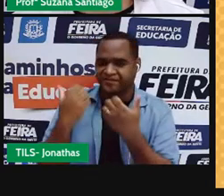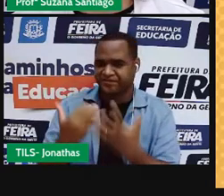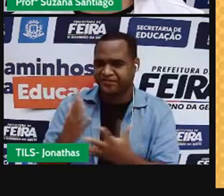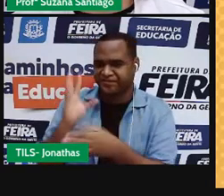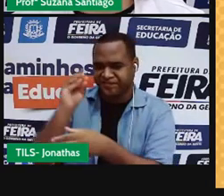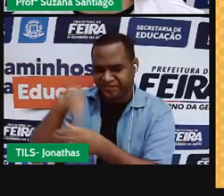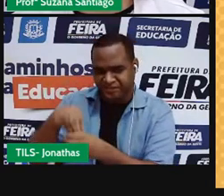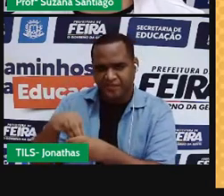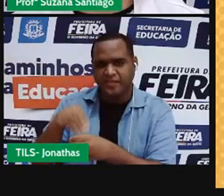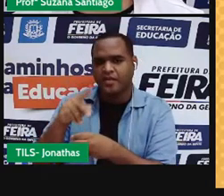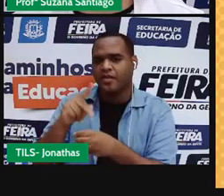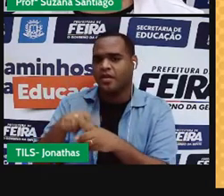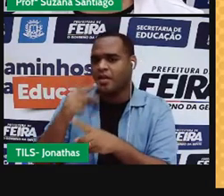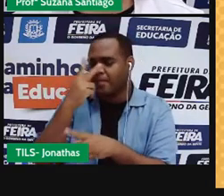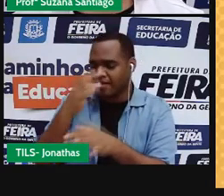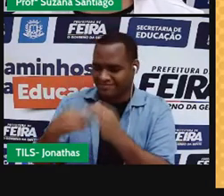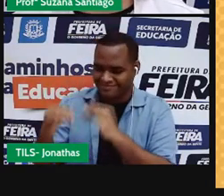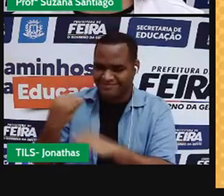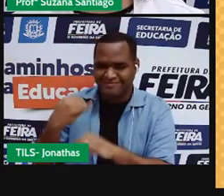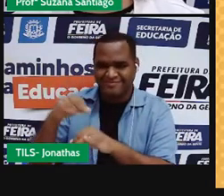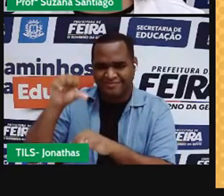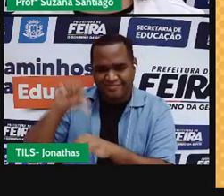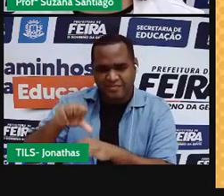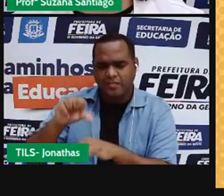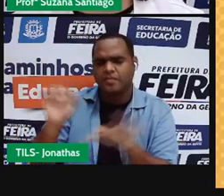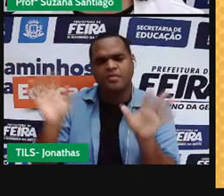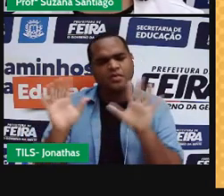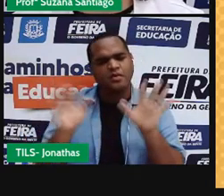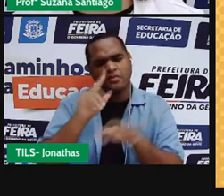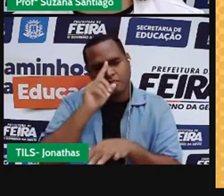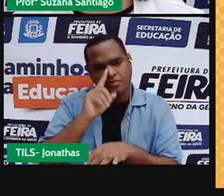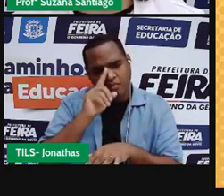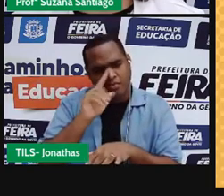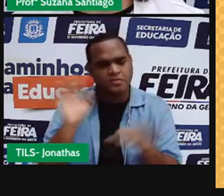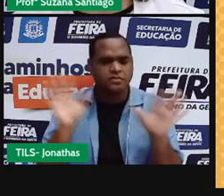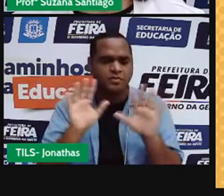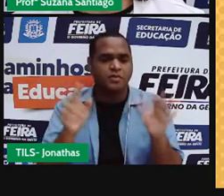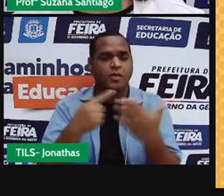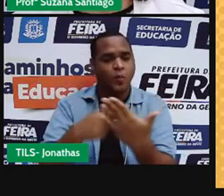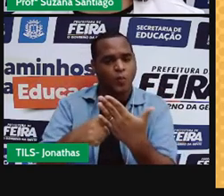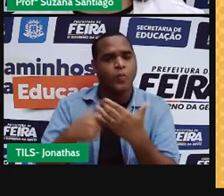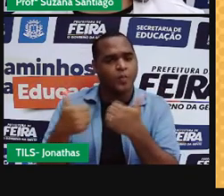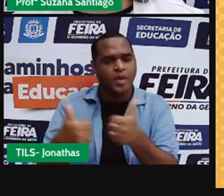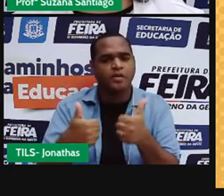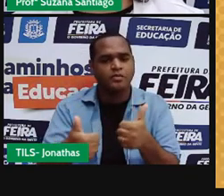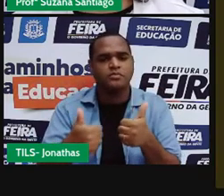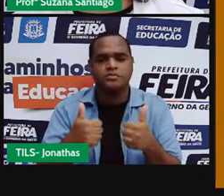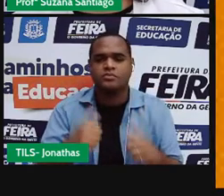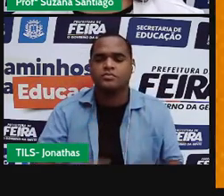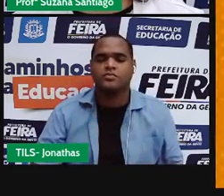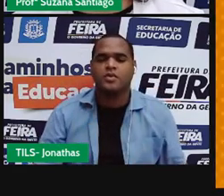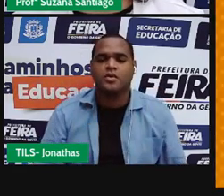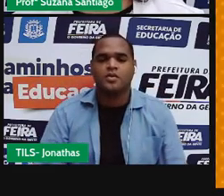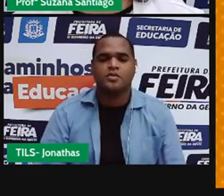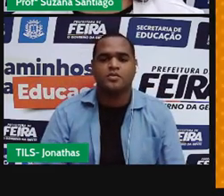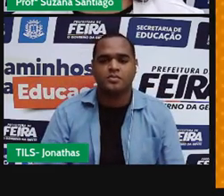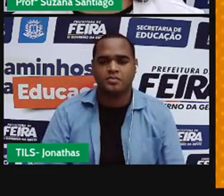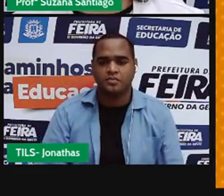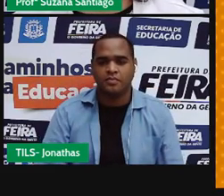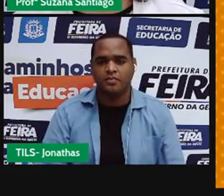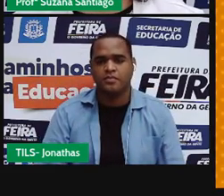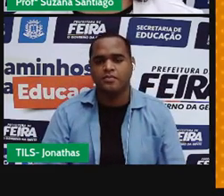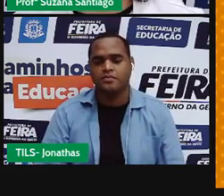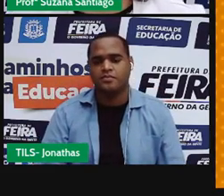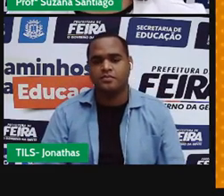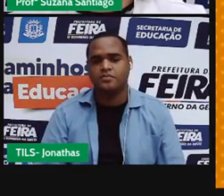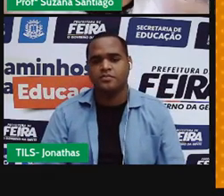vacina fosse tóxica, perigosa. Então, não caiam nessa armadilha aí do outro lado. É isso aí. E agora,